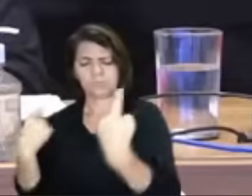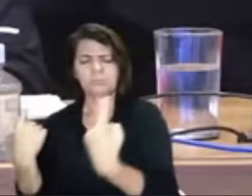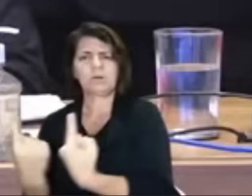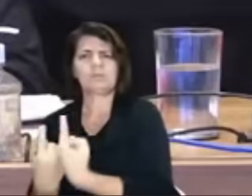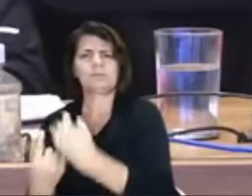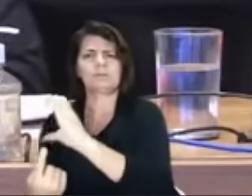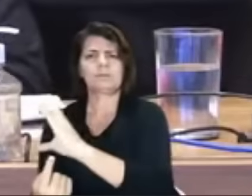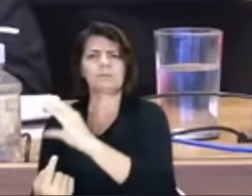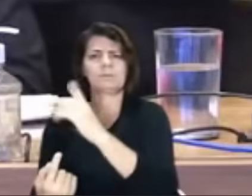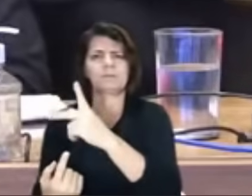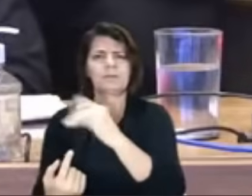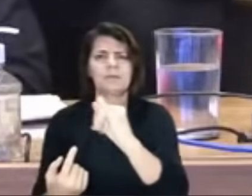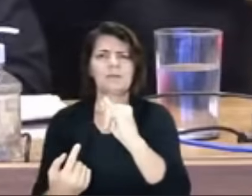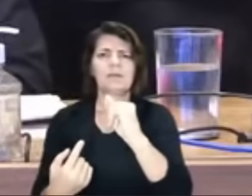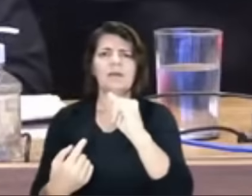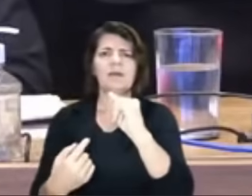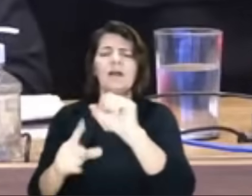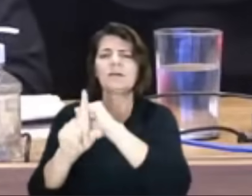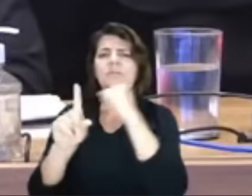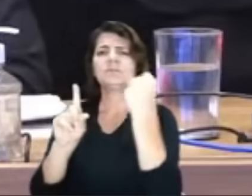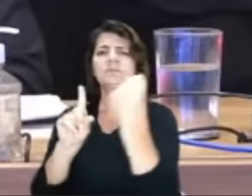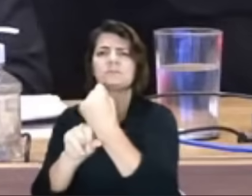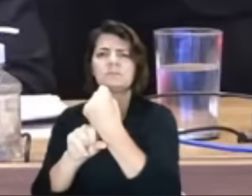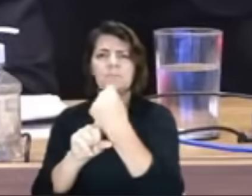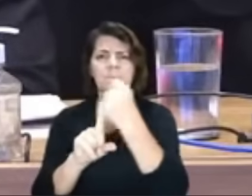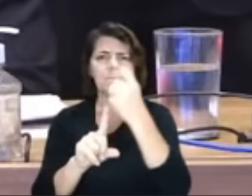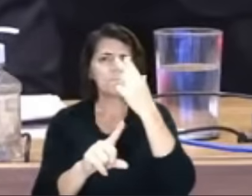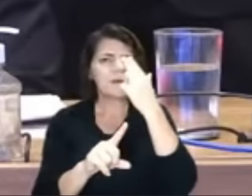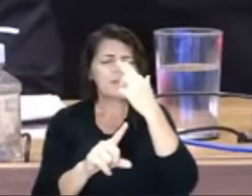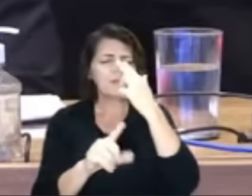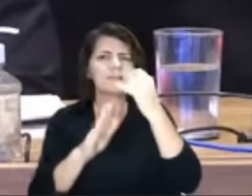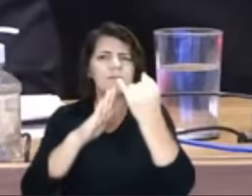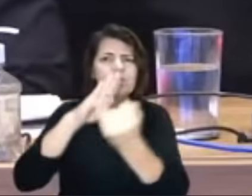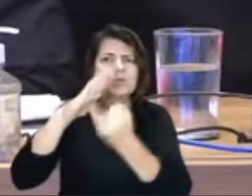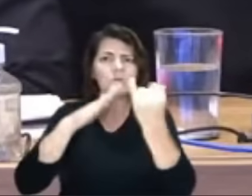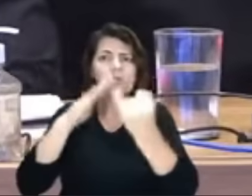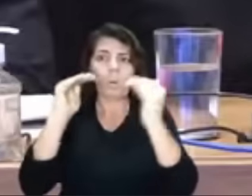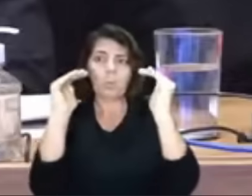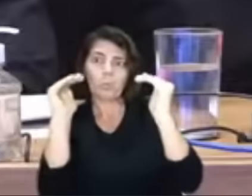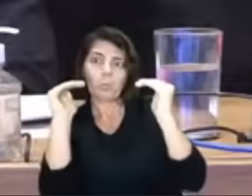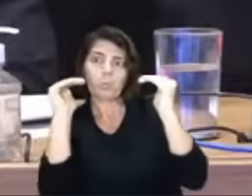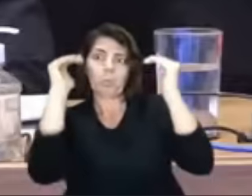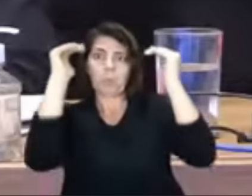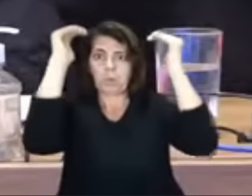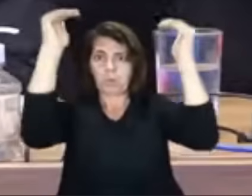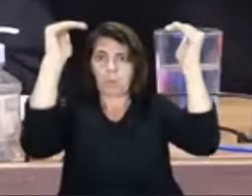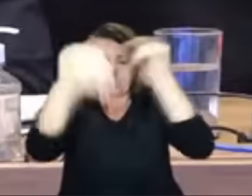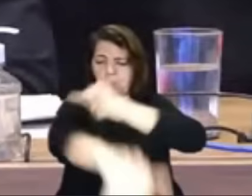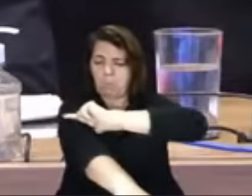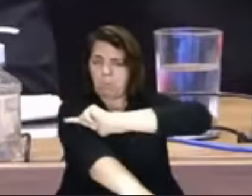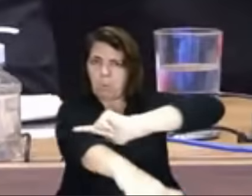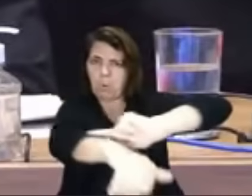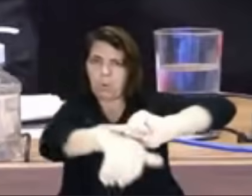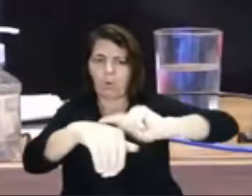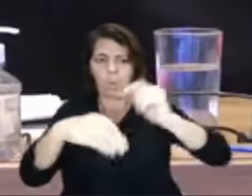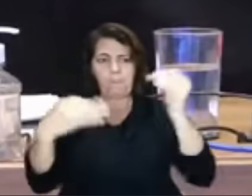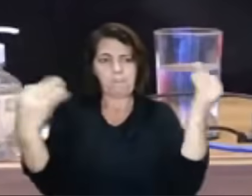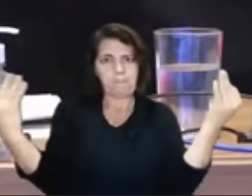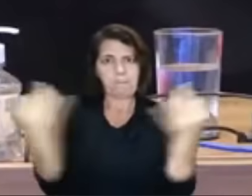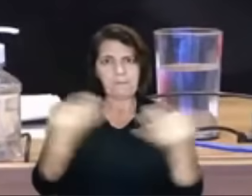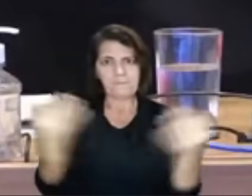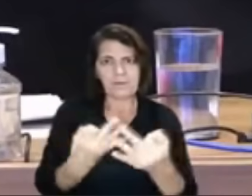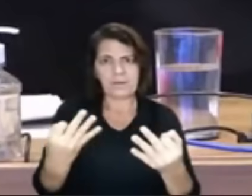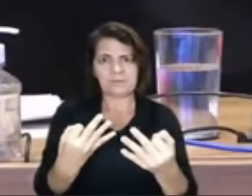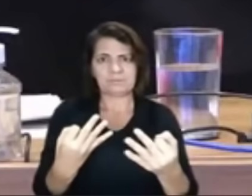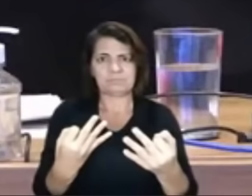sociedade não vê uma instituição como maior ou como exemplo de superioridade moral digamos ou estatura moral a gente